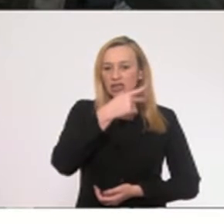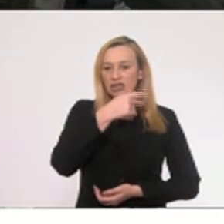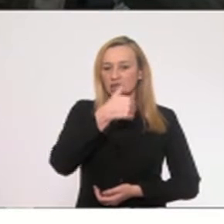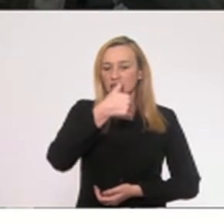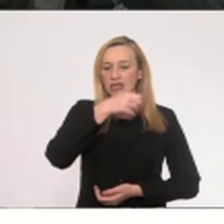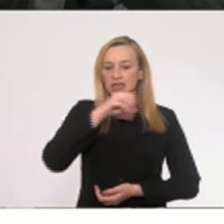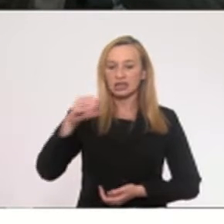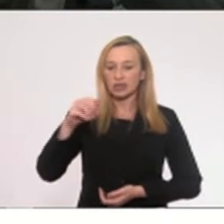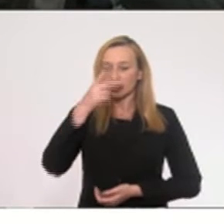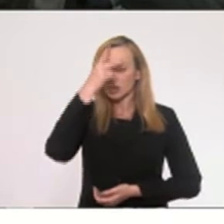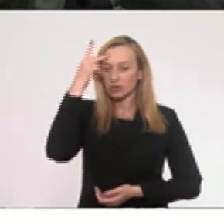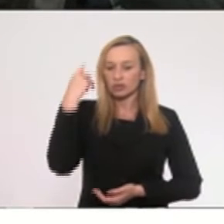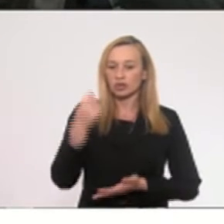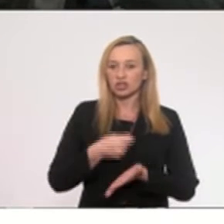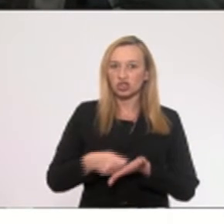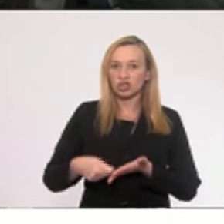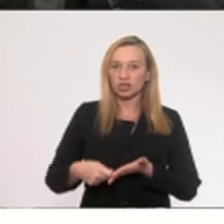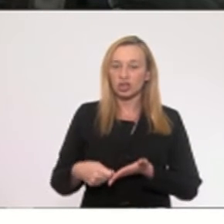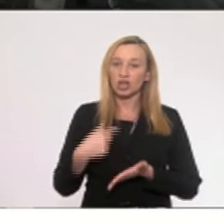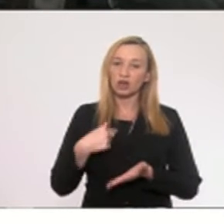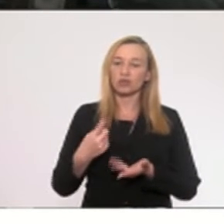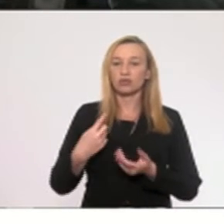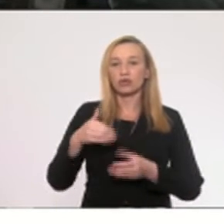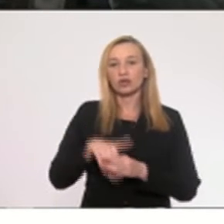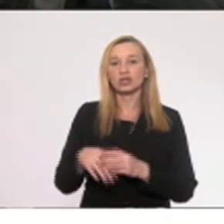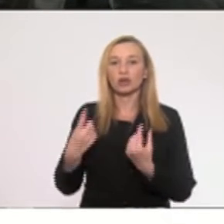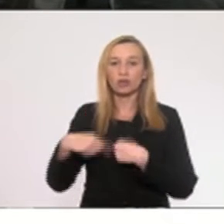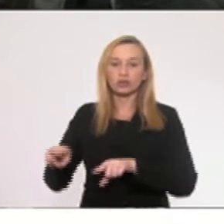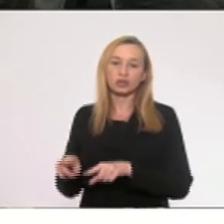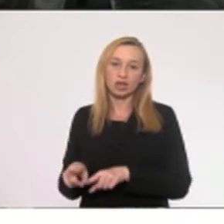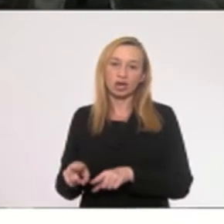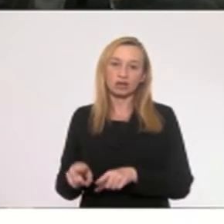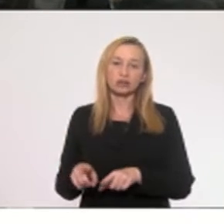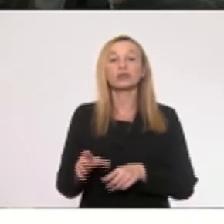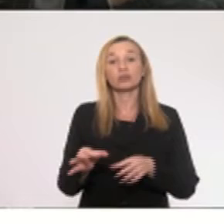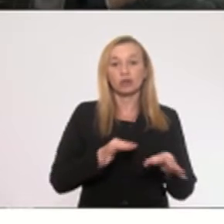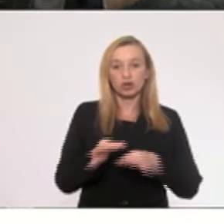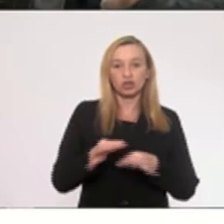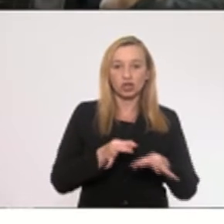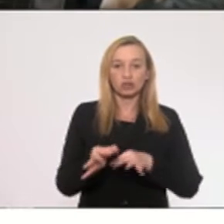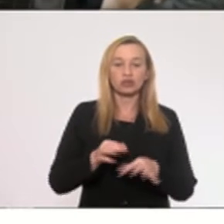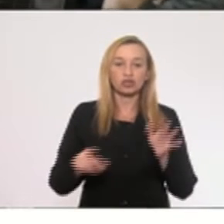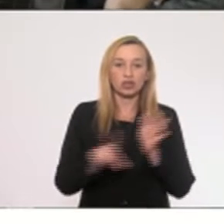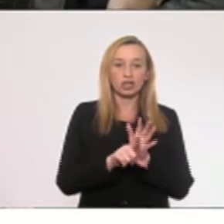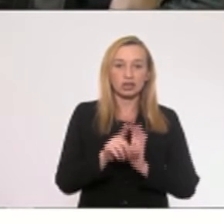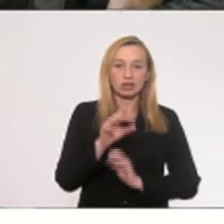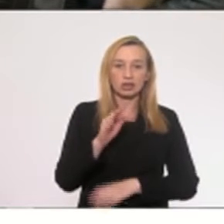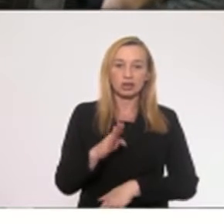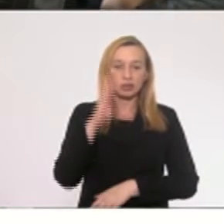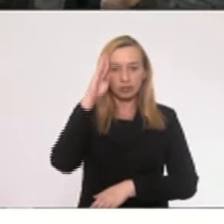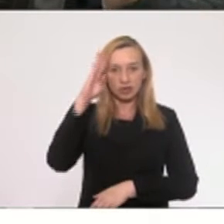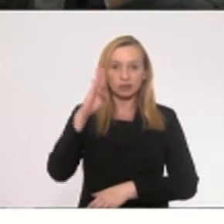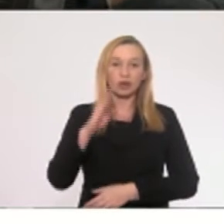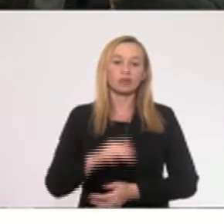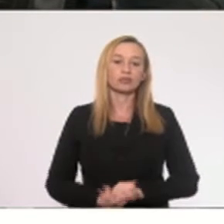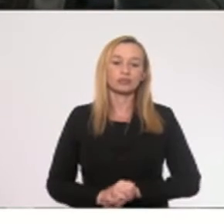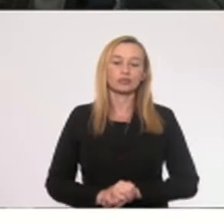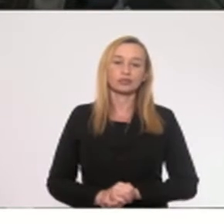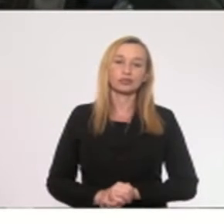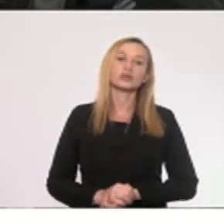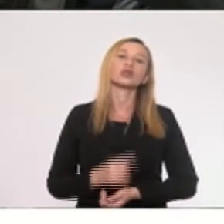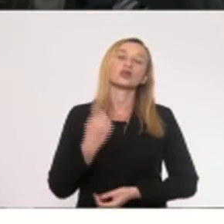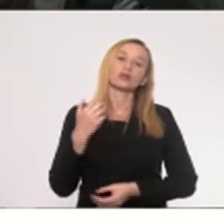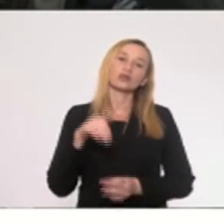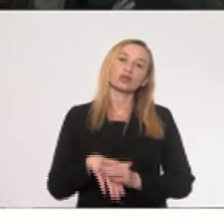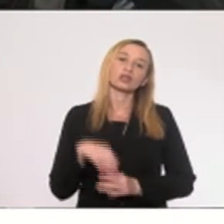seu destaque, por conta da proposta de Vossa Excelência no encaminhamento de um projeto de lei específico. Como vota a deputada